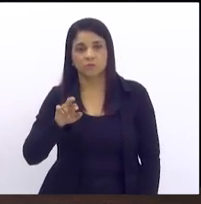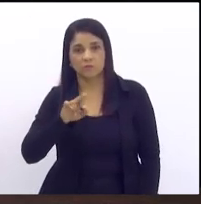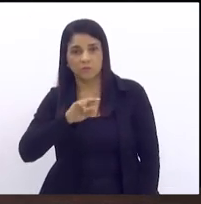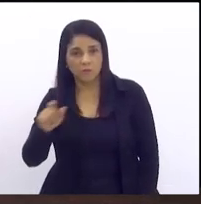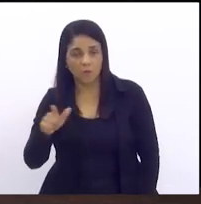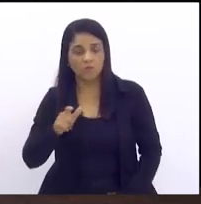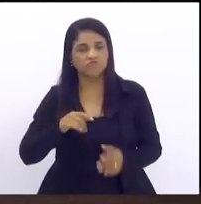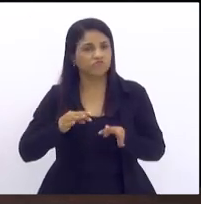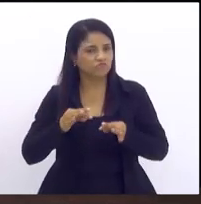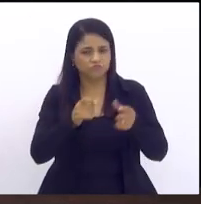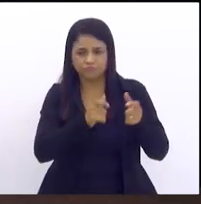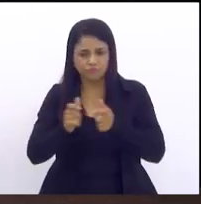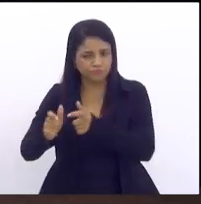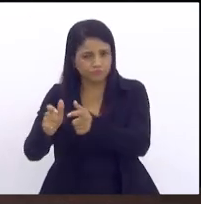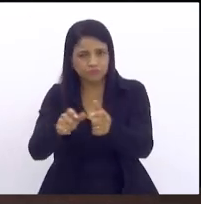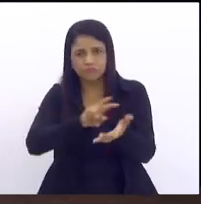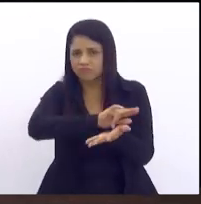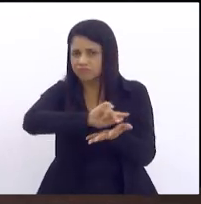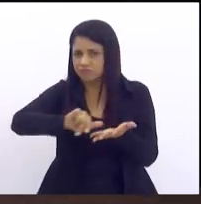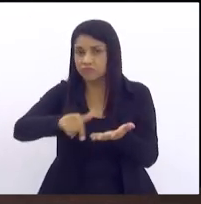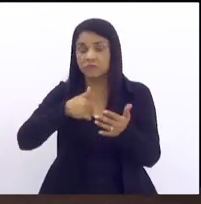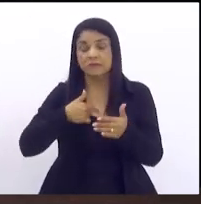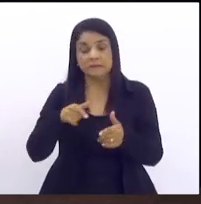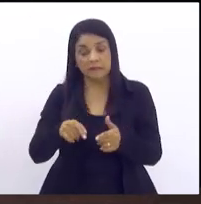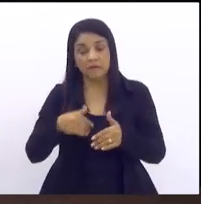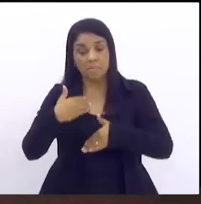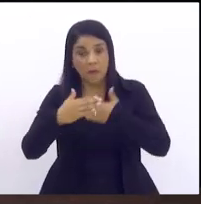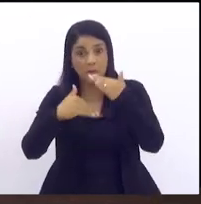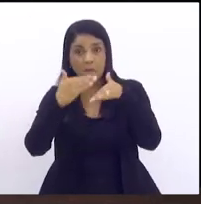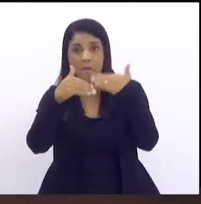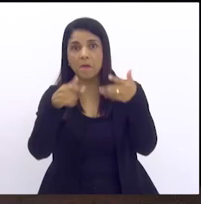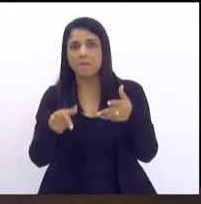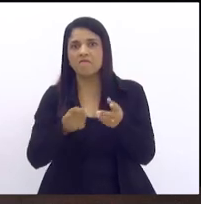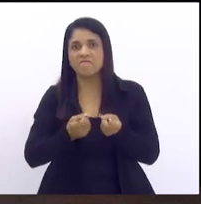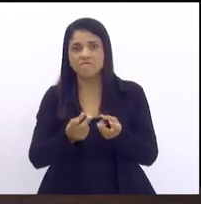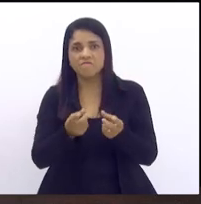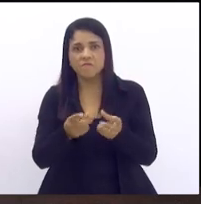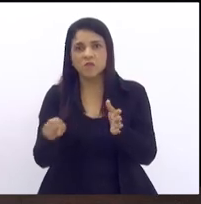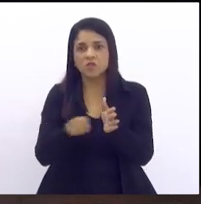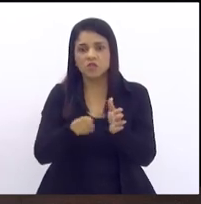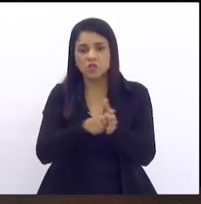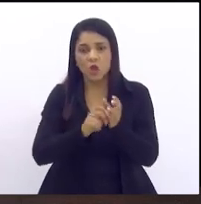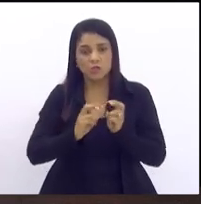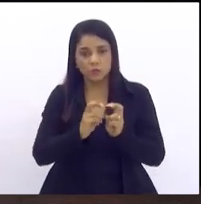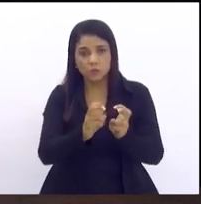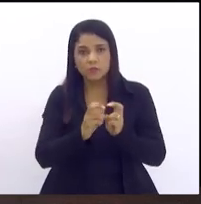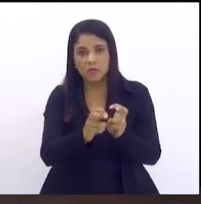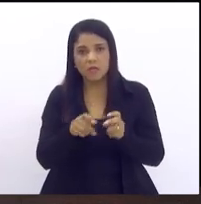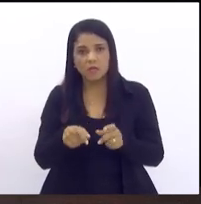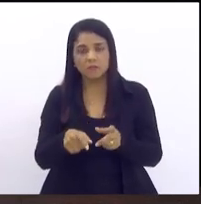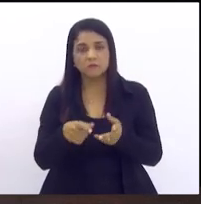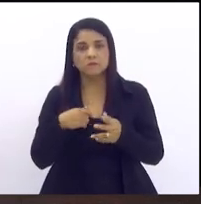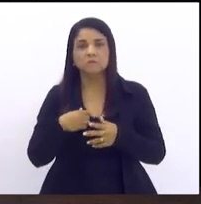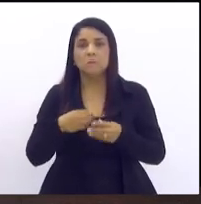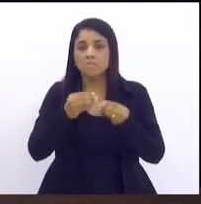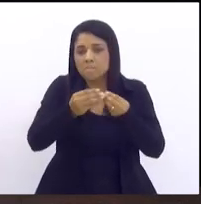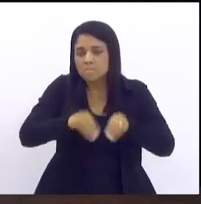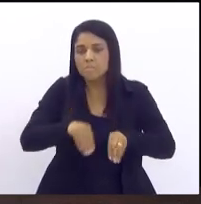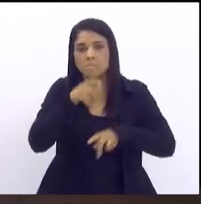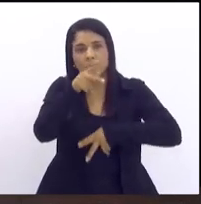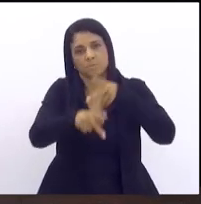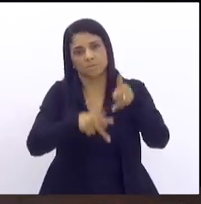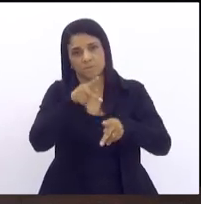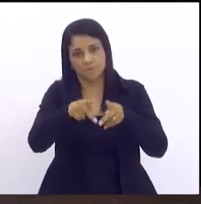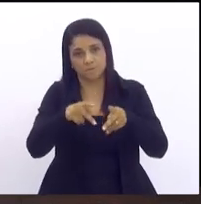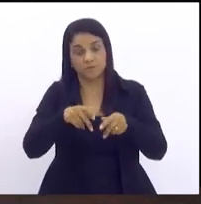que essa questão estava evoluindo, e estava evoluindo de uma forma tão ruim e prejudicial para a população. Porque quem